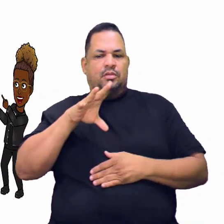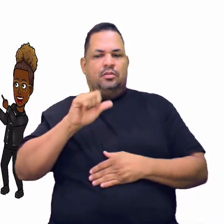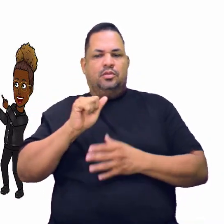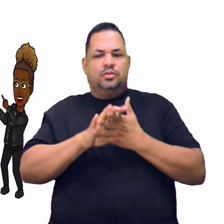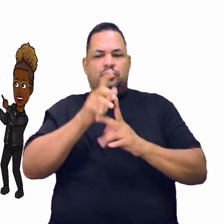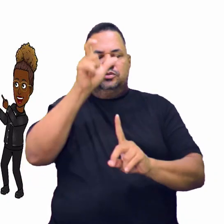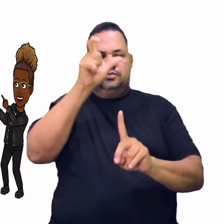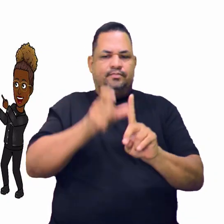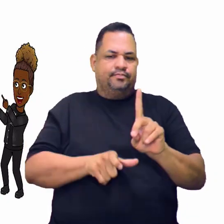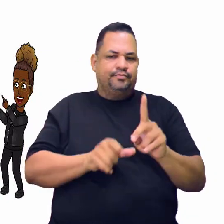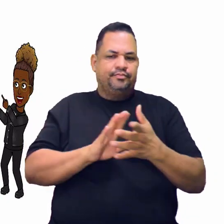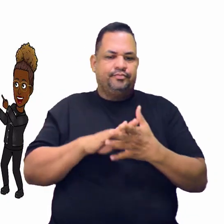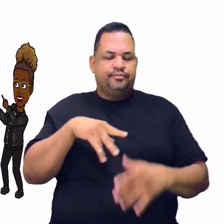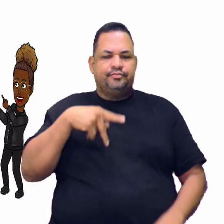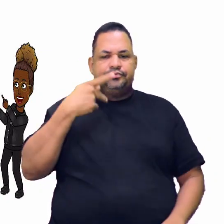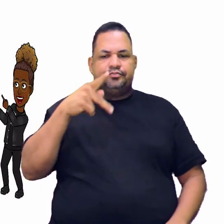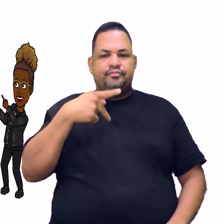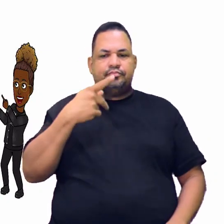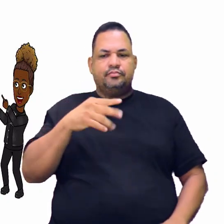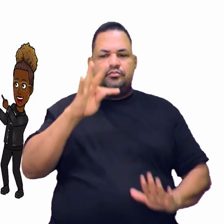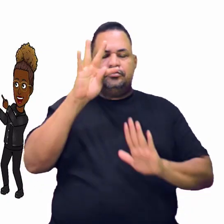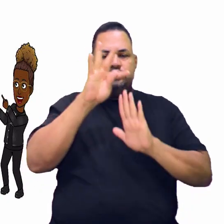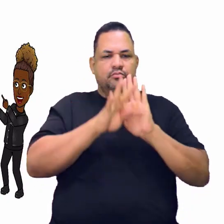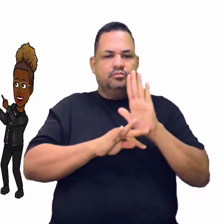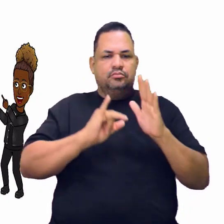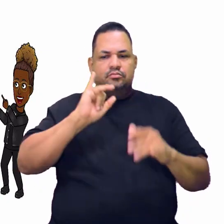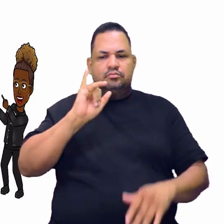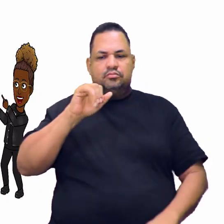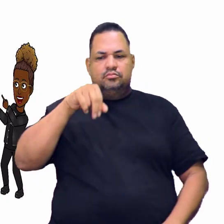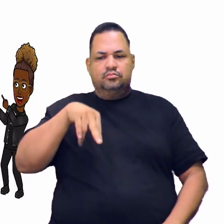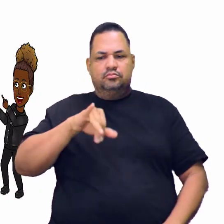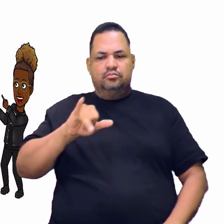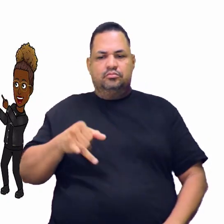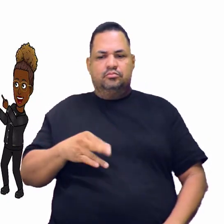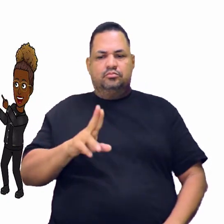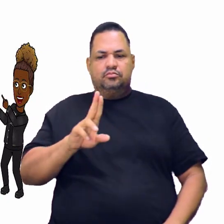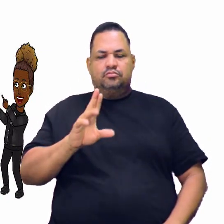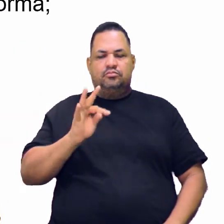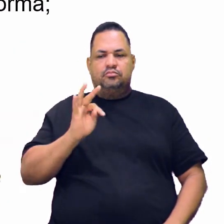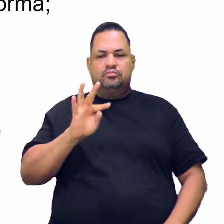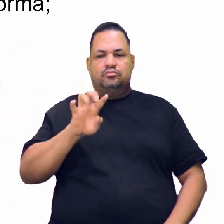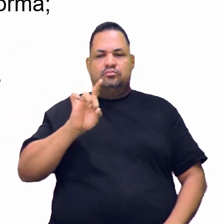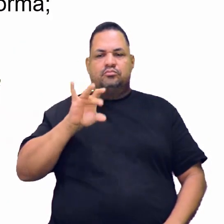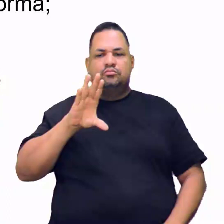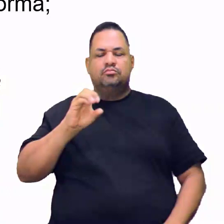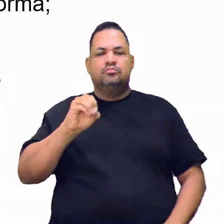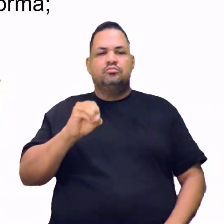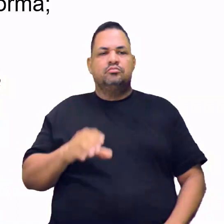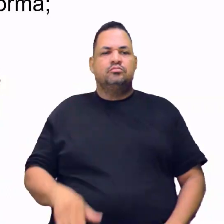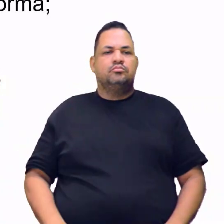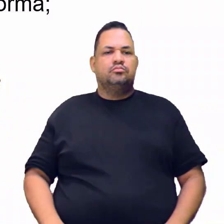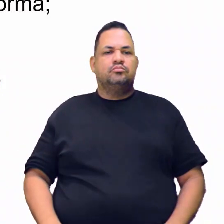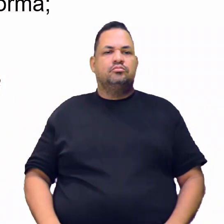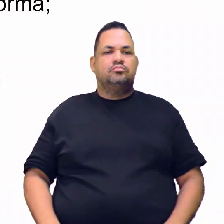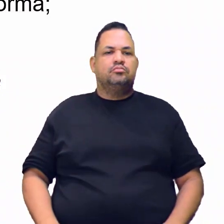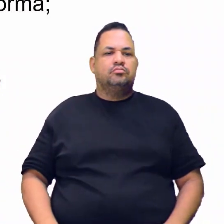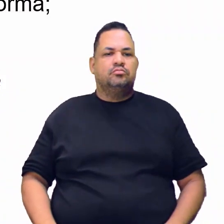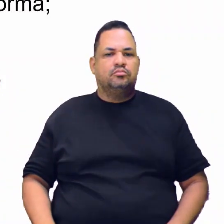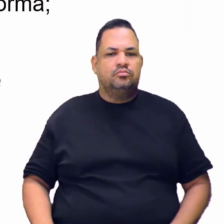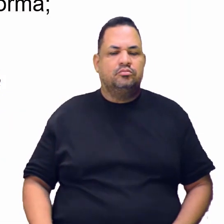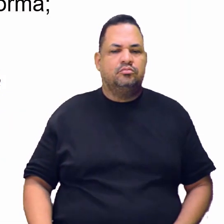sujeito. Falando aqui do texto injuntivo, tá? Instrucional. Agora, vamos ver os